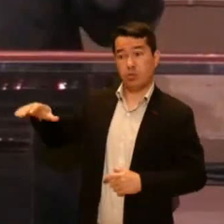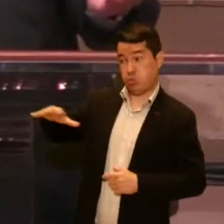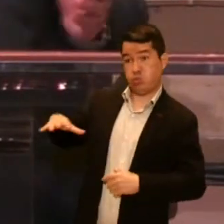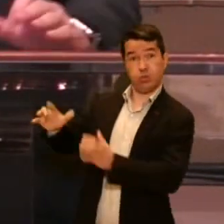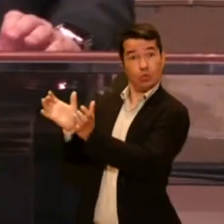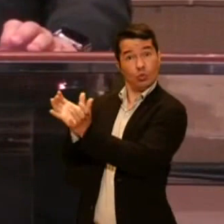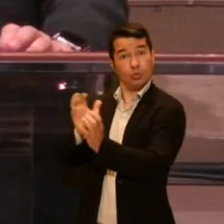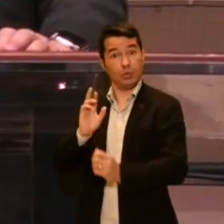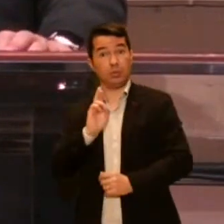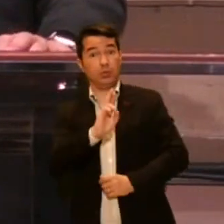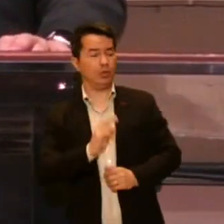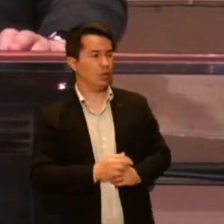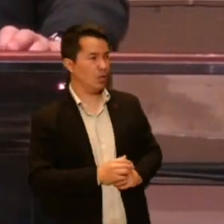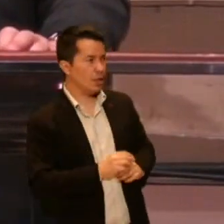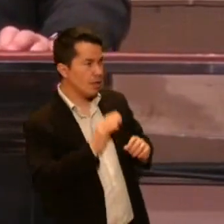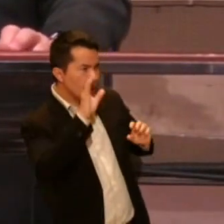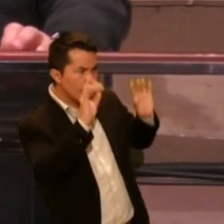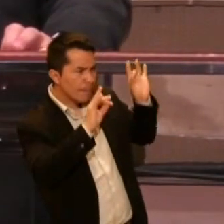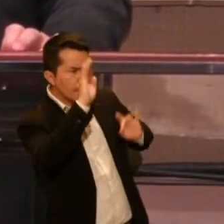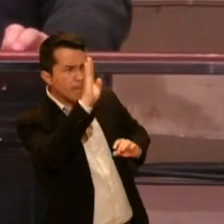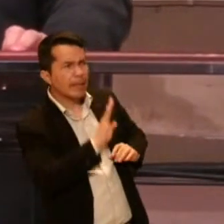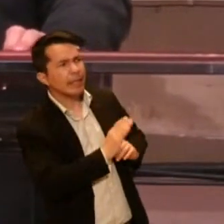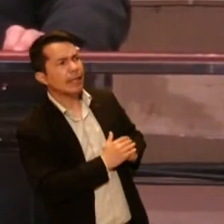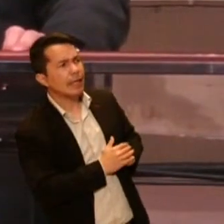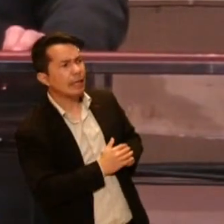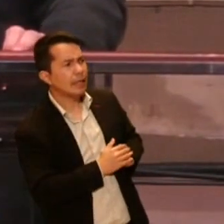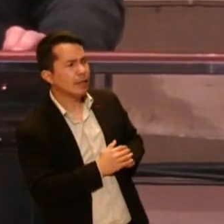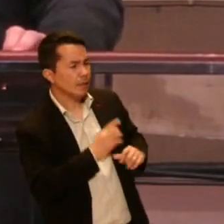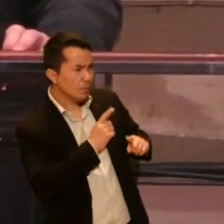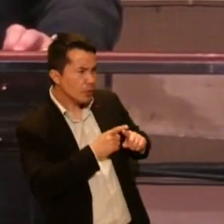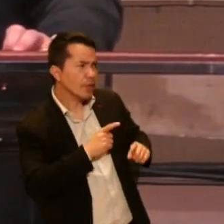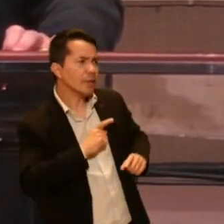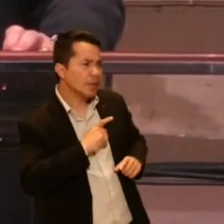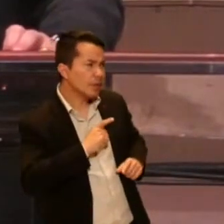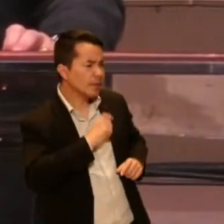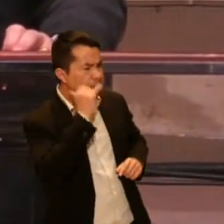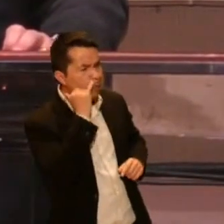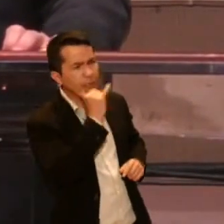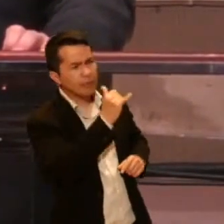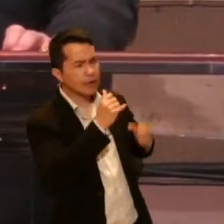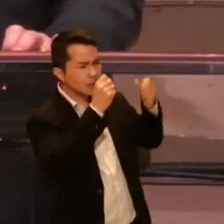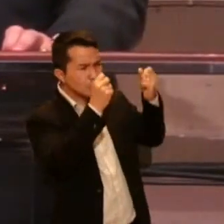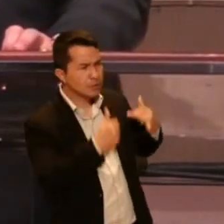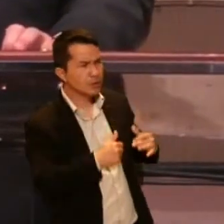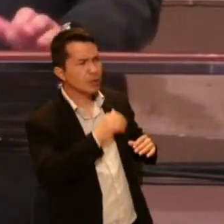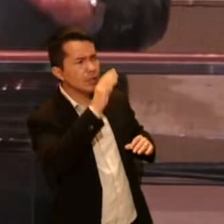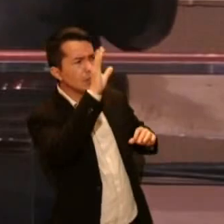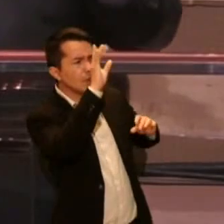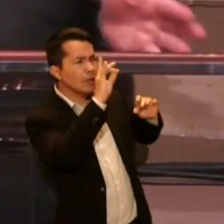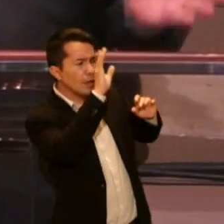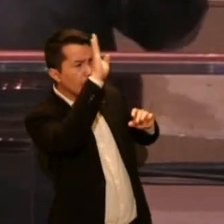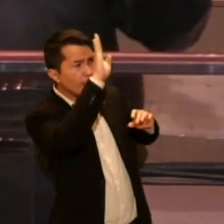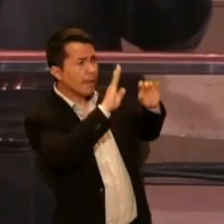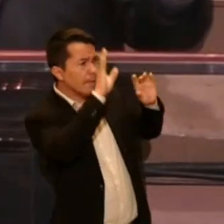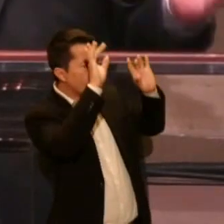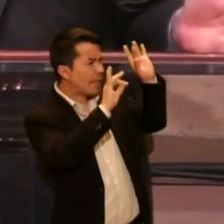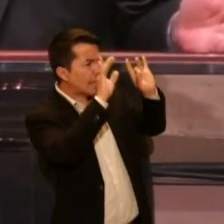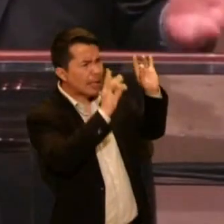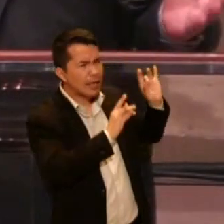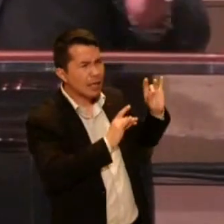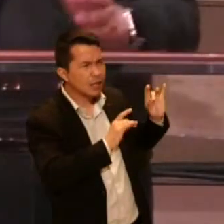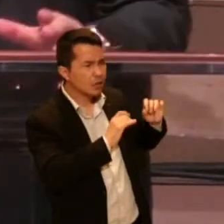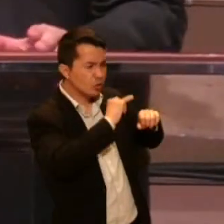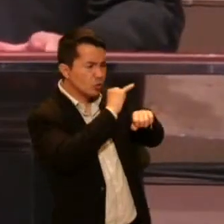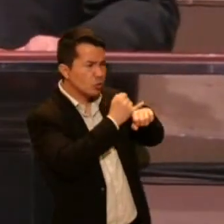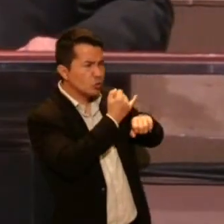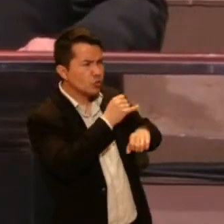pois assim escreveu o profeta: mas tu, Belém da terra de Judá, de forma alguma és a menor entre as